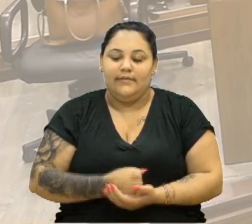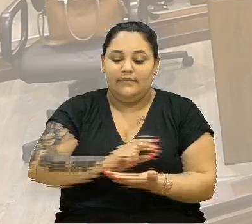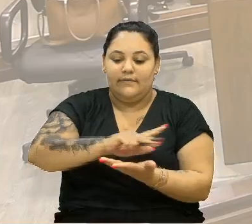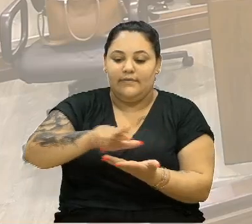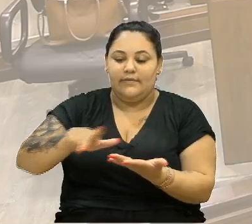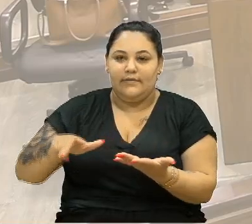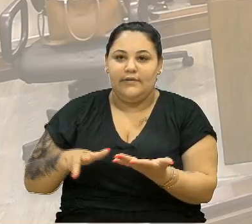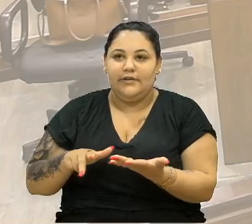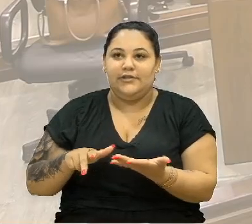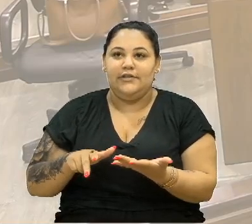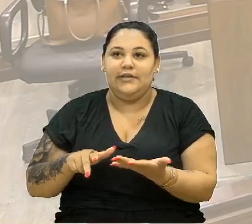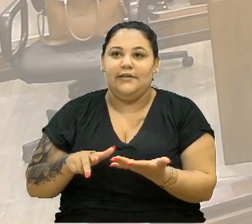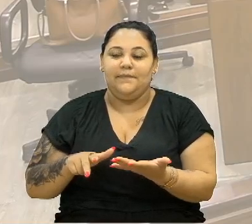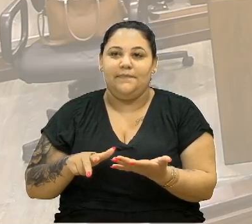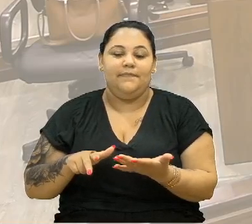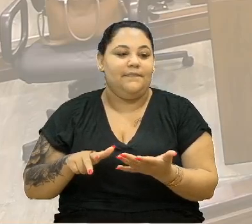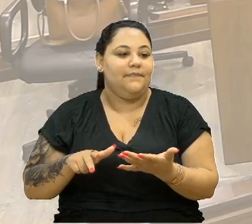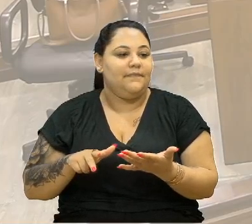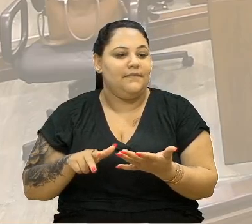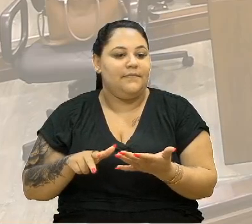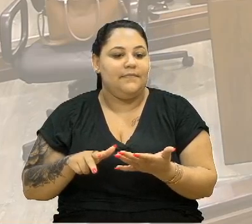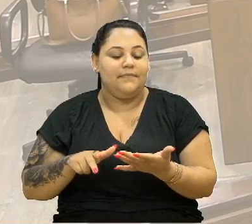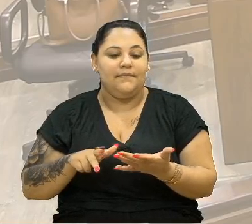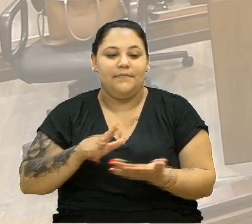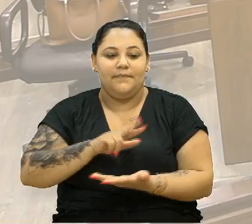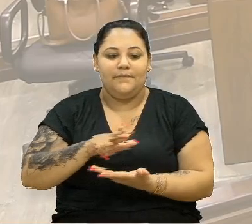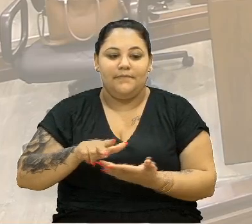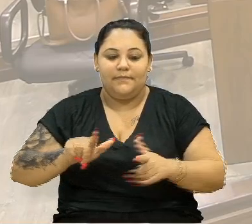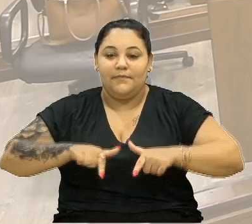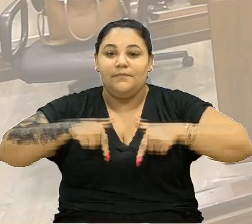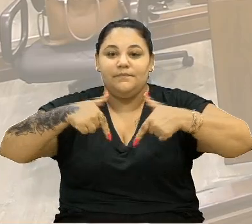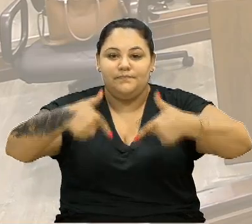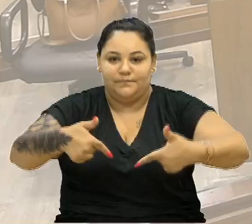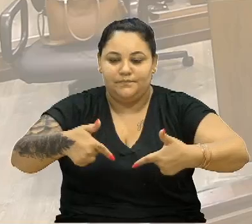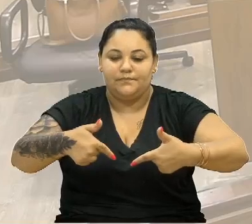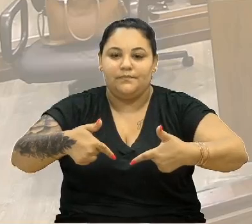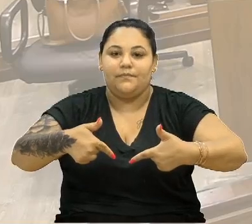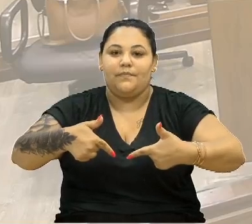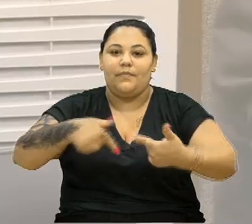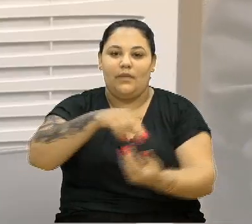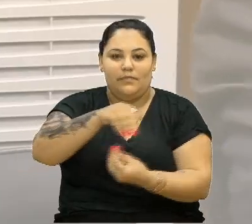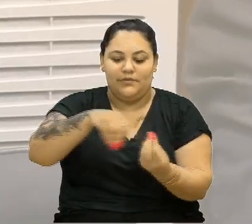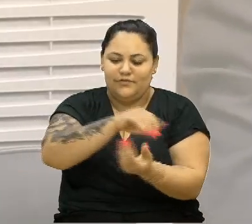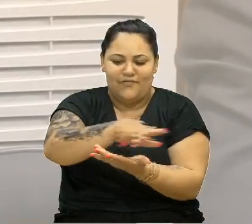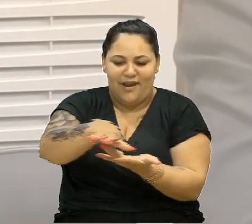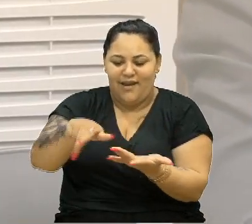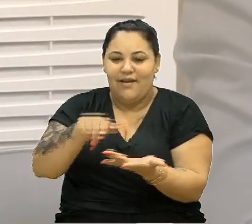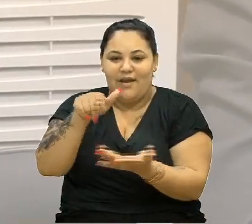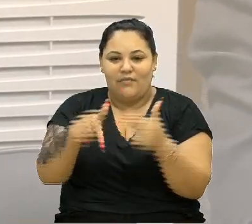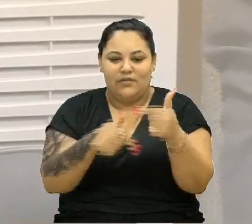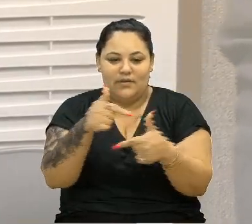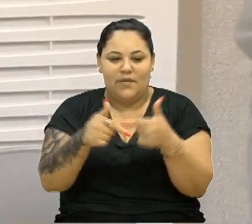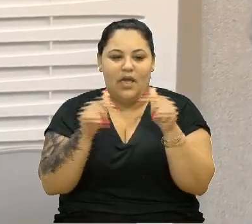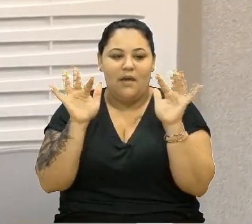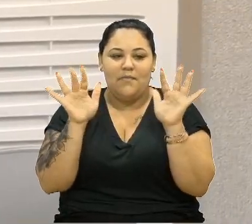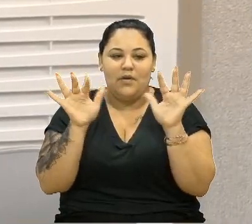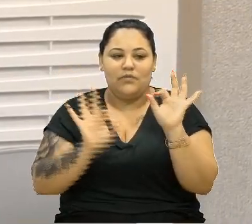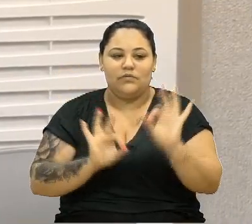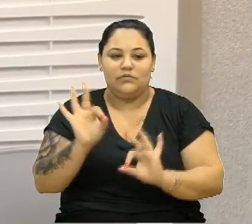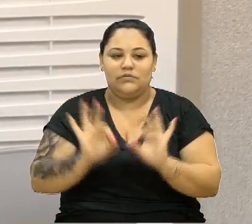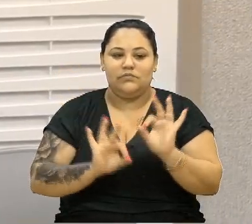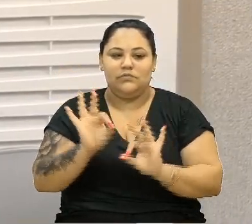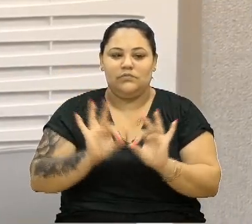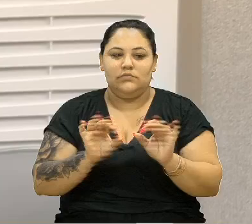e Diversidade. Este é um trabalho feito a várias mãos pelos organizadores, o próprio reitor da universidade,